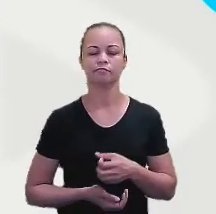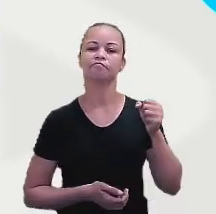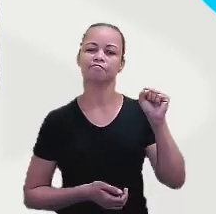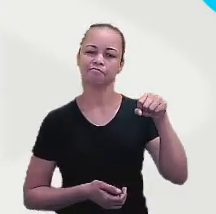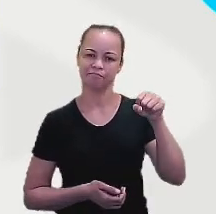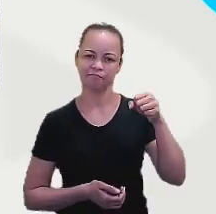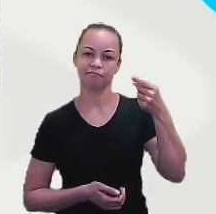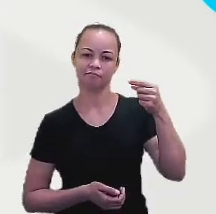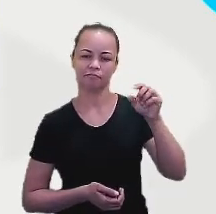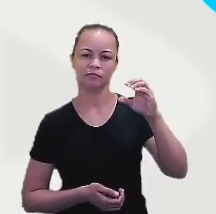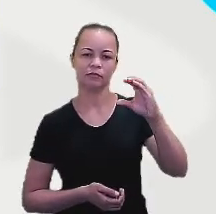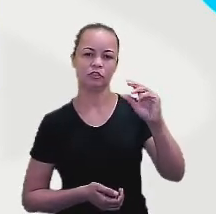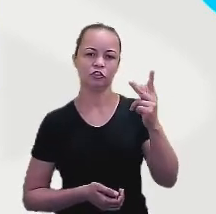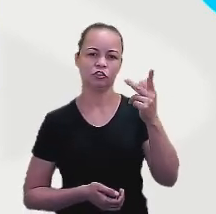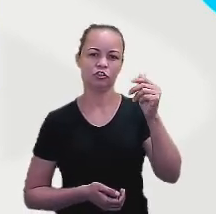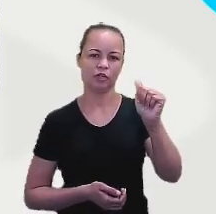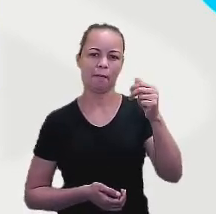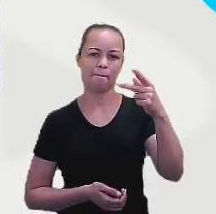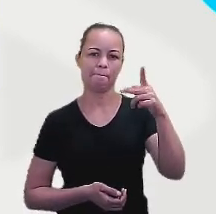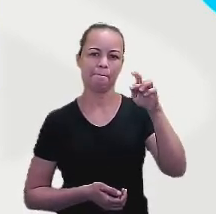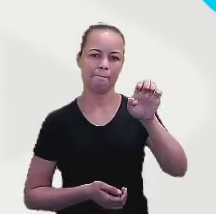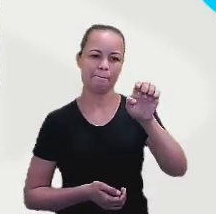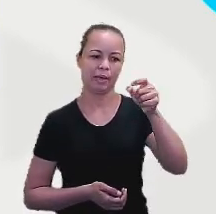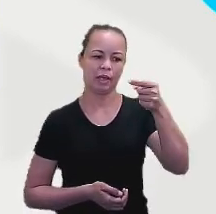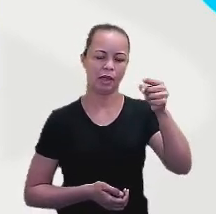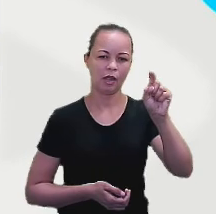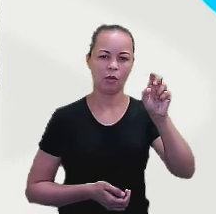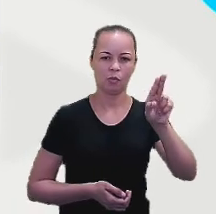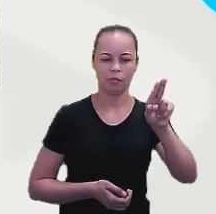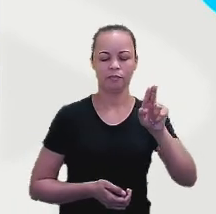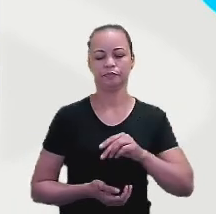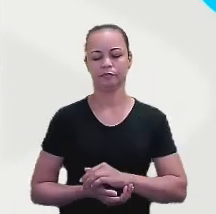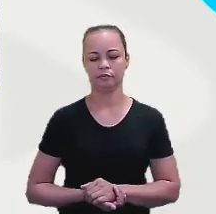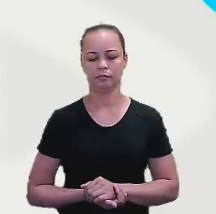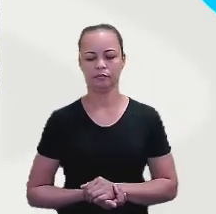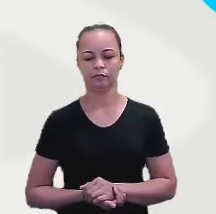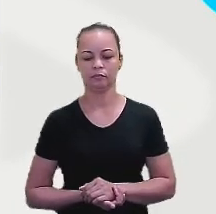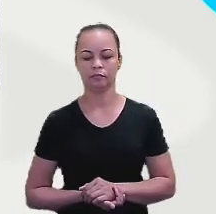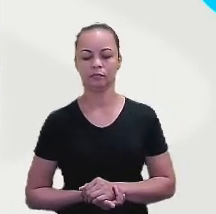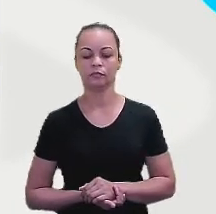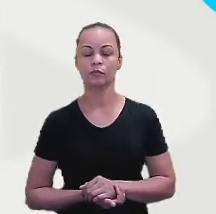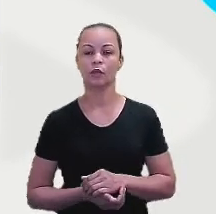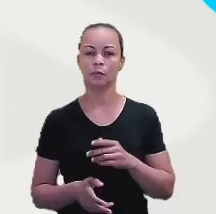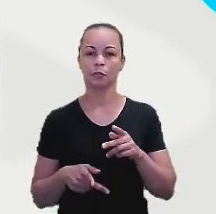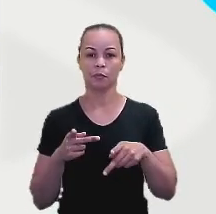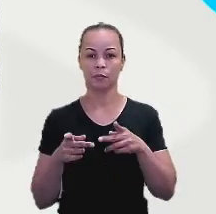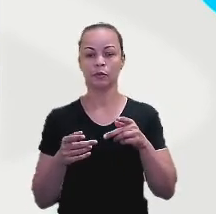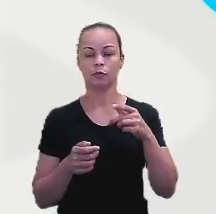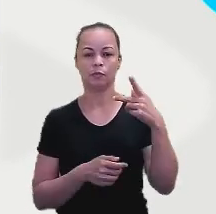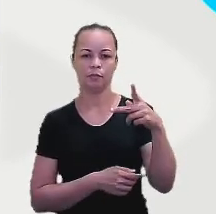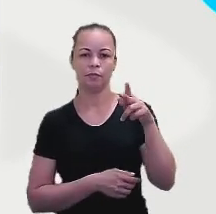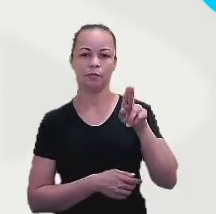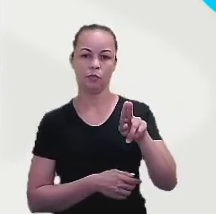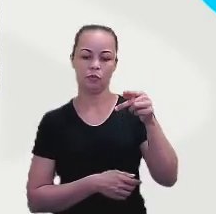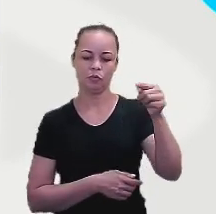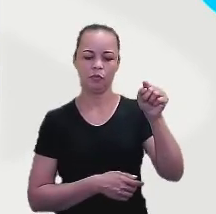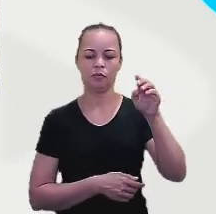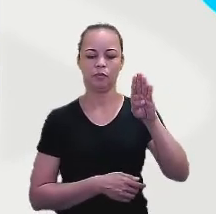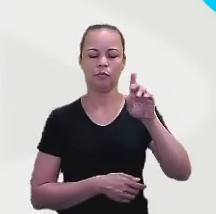Sim, então vamos lá, ó. Chapéu. Público recebe, ó, uma proparoxítona.